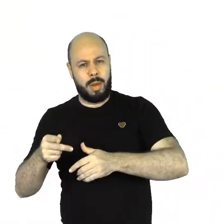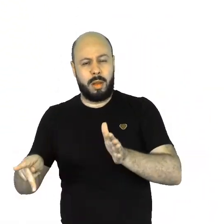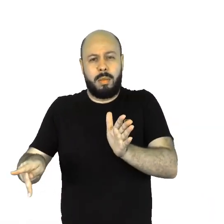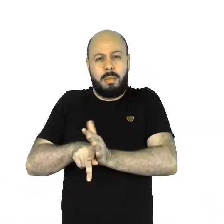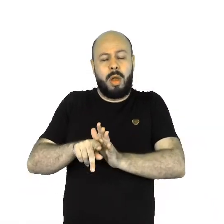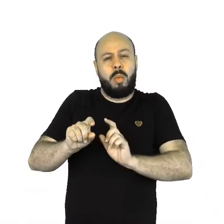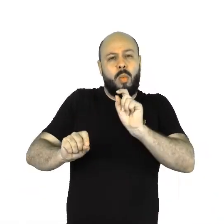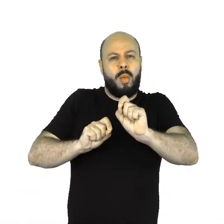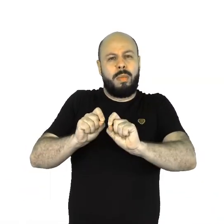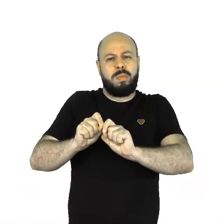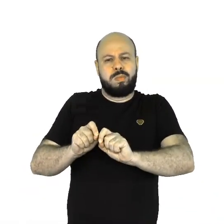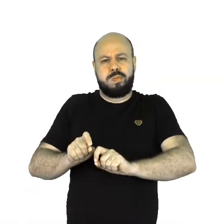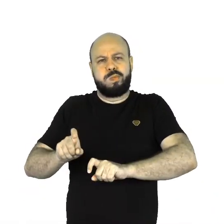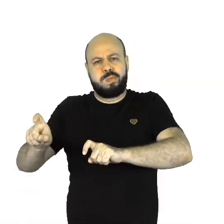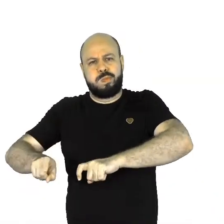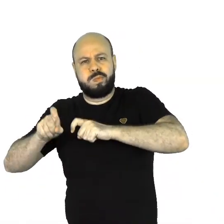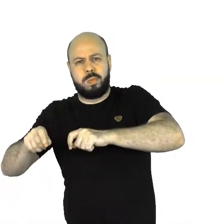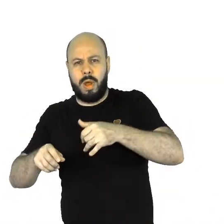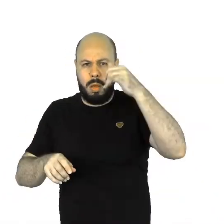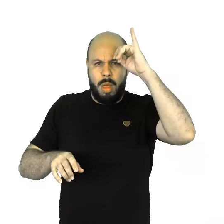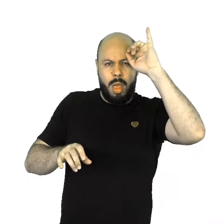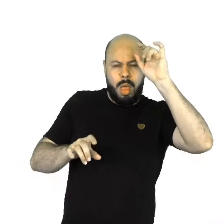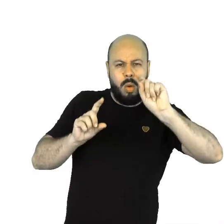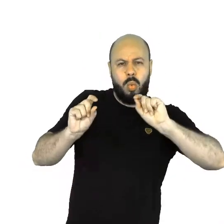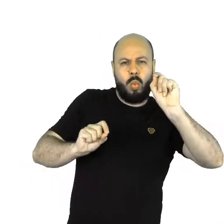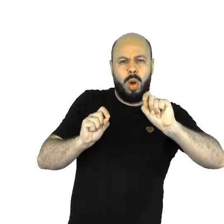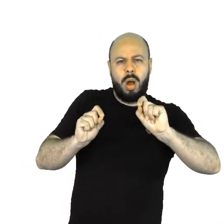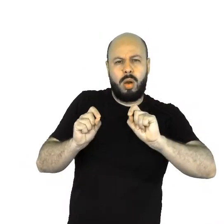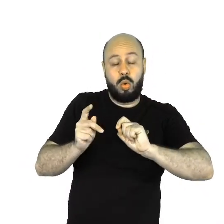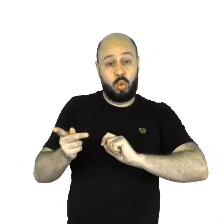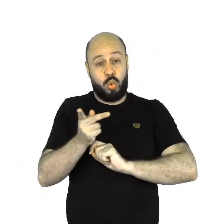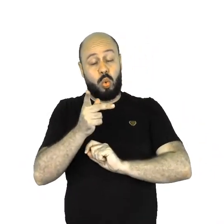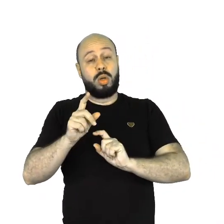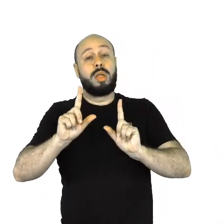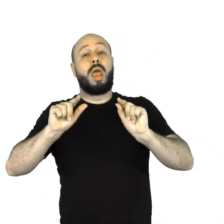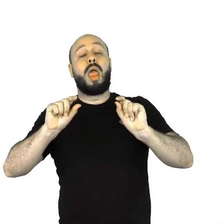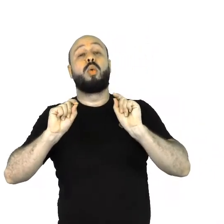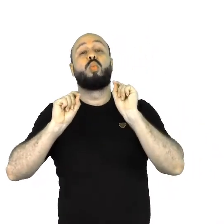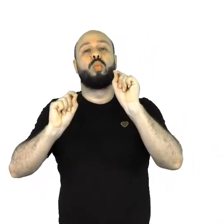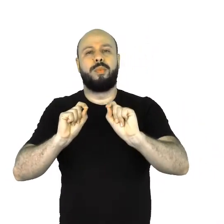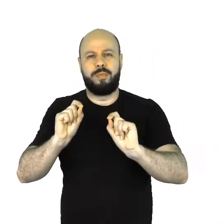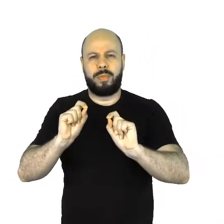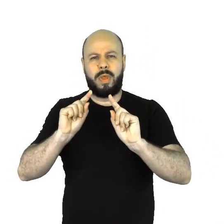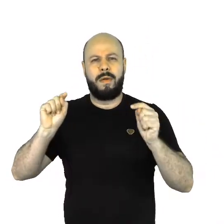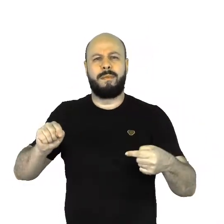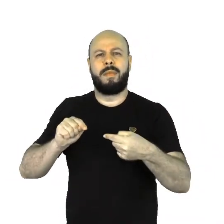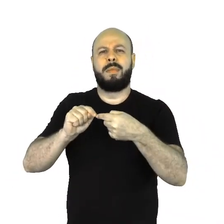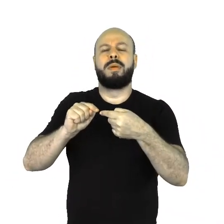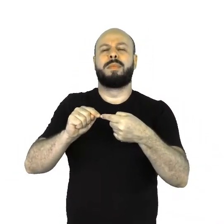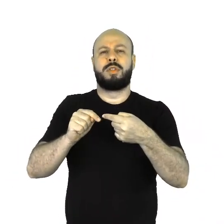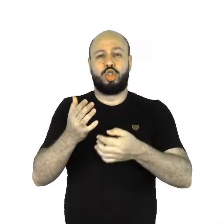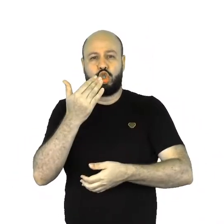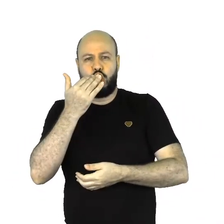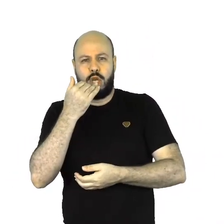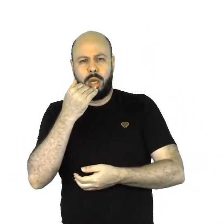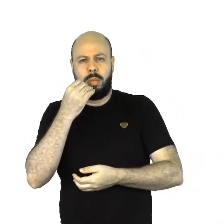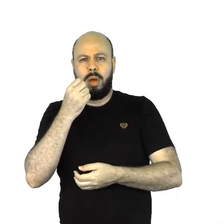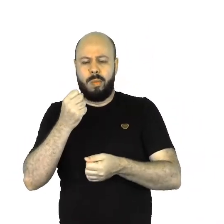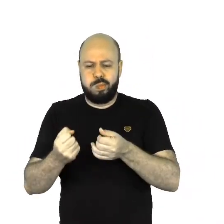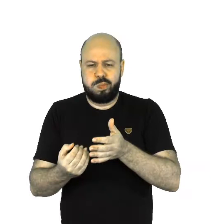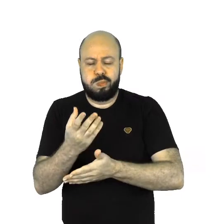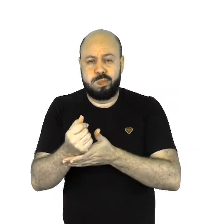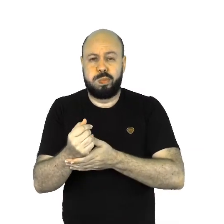que a agricultura e a pecuária ou são, né? Elas têm a finalidade de produzir alimentos e